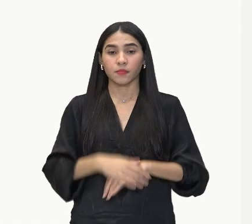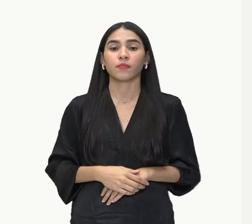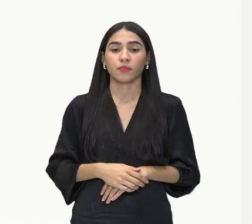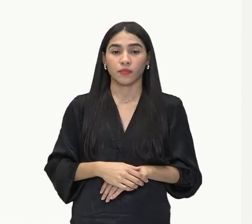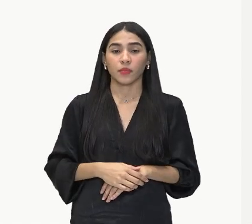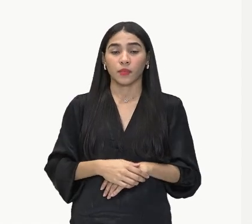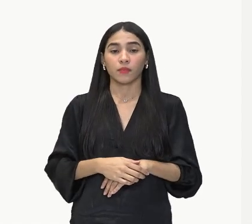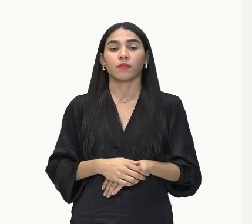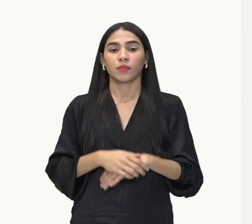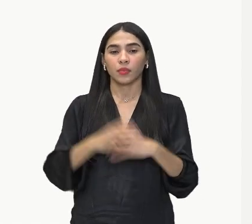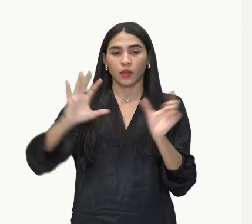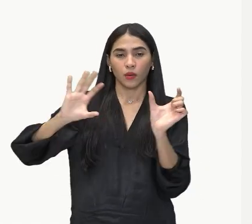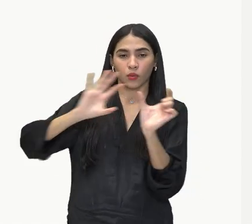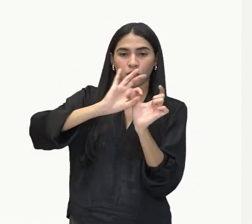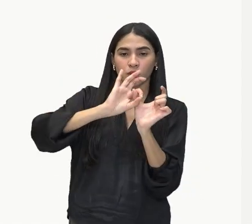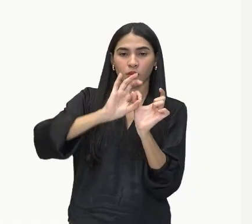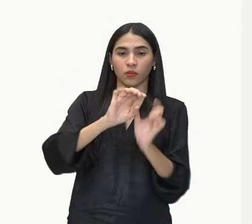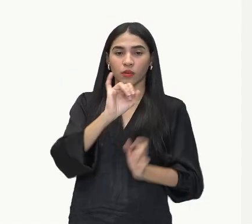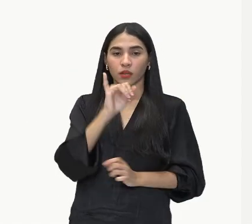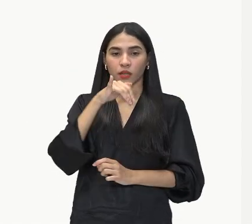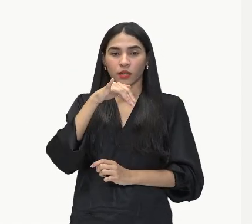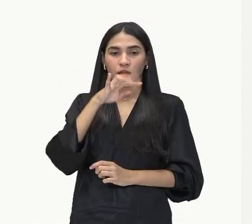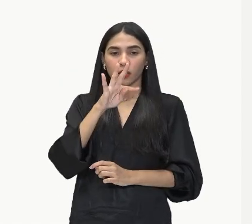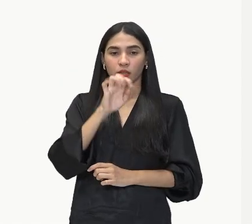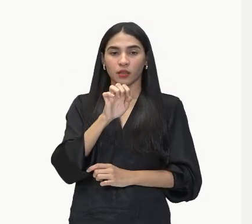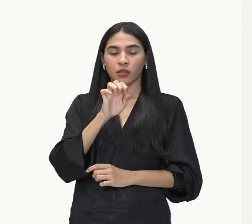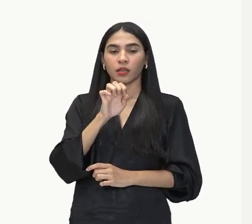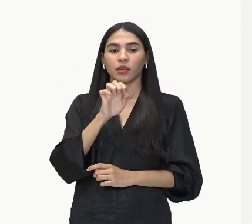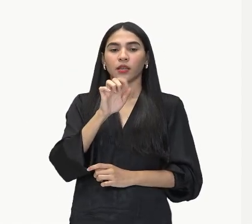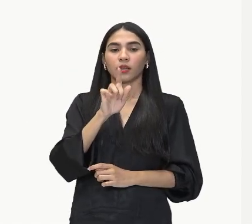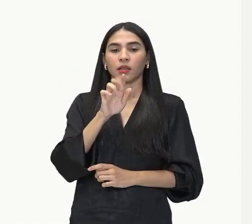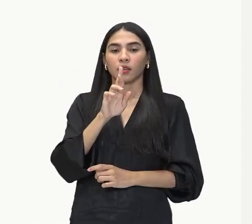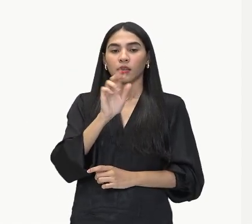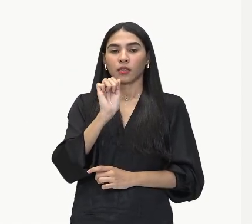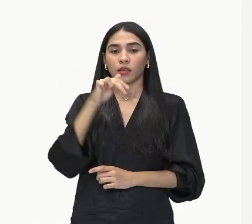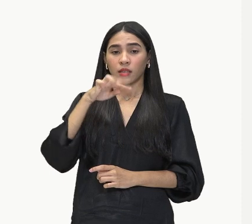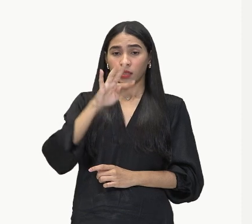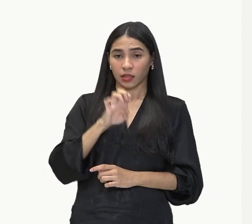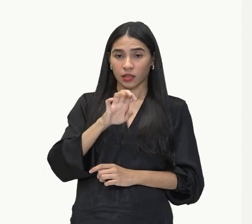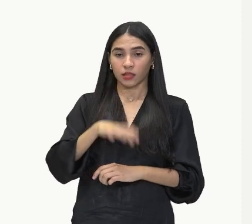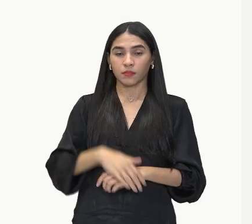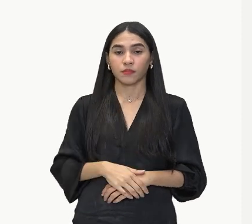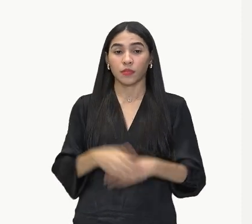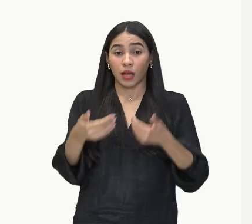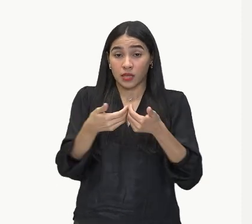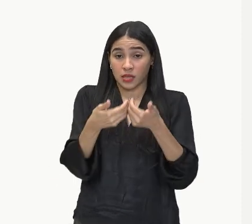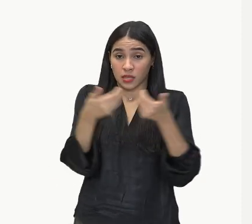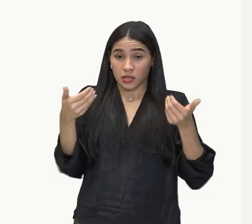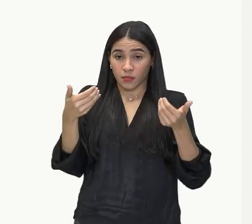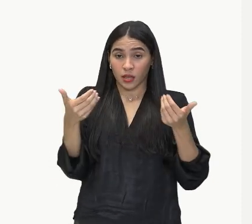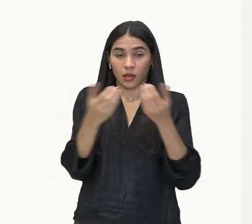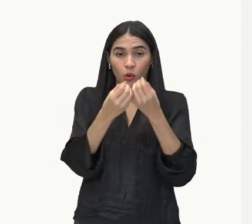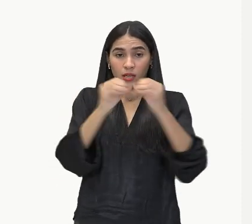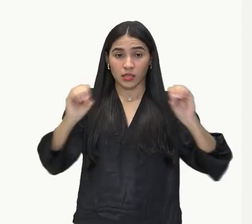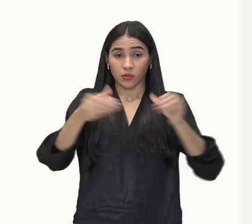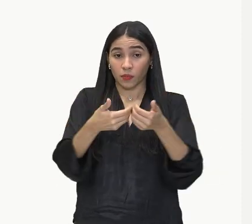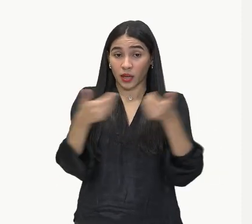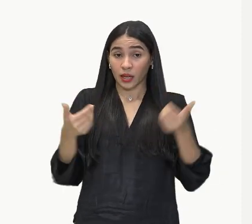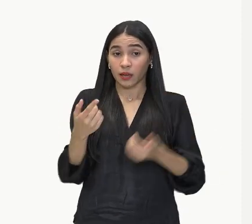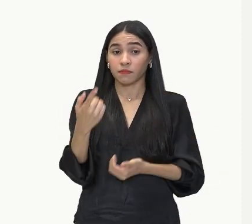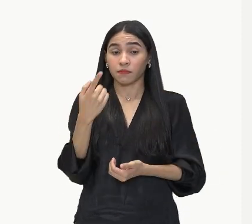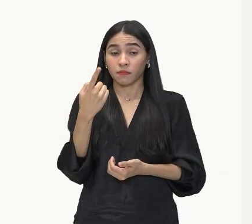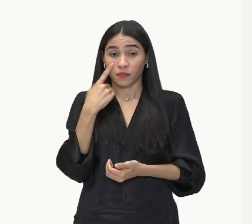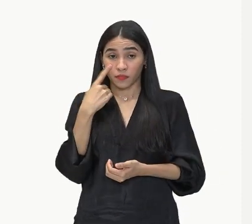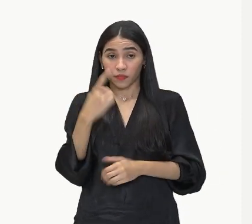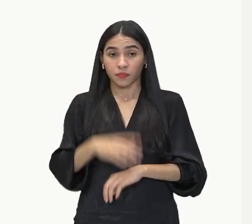dessa conjunção integrante, ok? Agora, observem, vou separar essas orações aqui. Eu